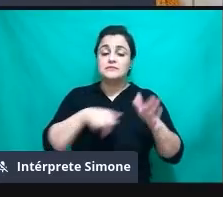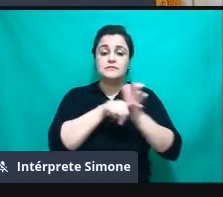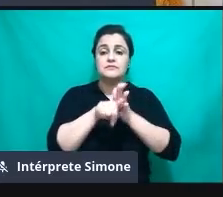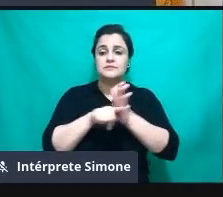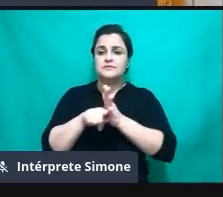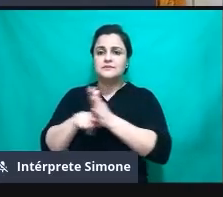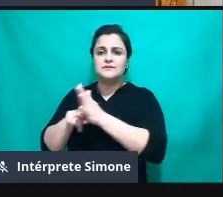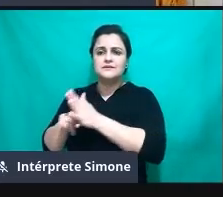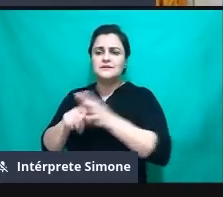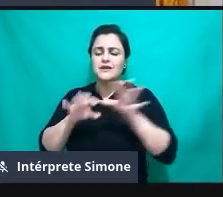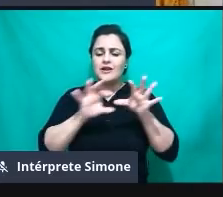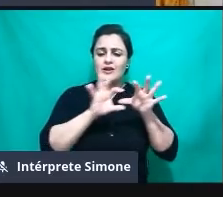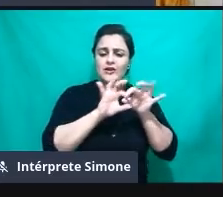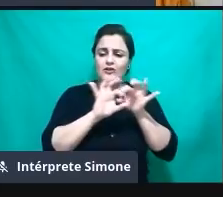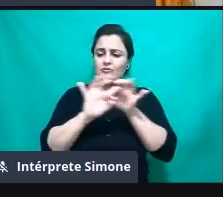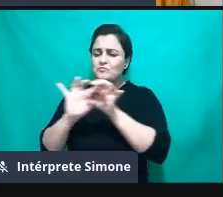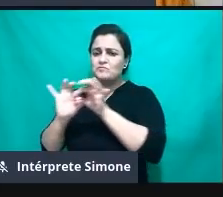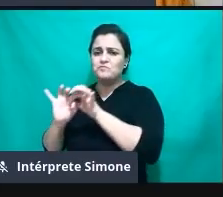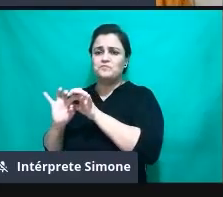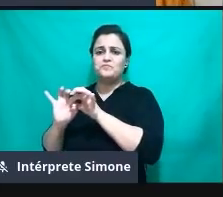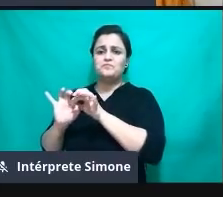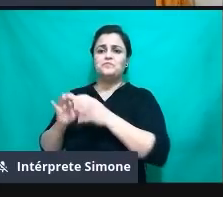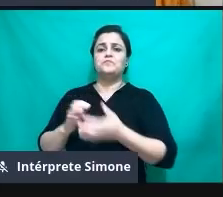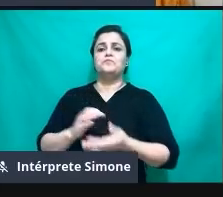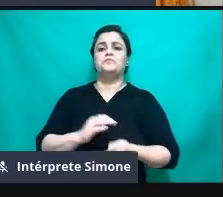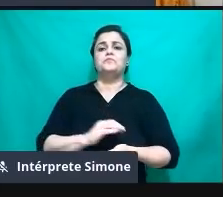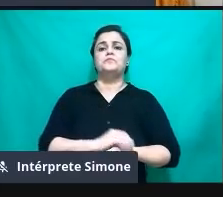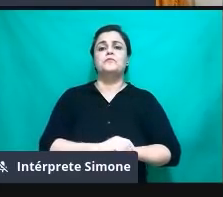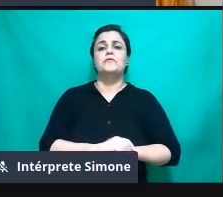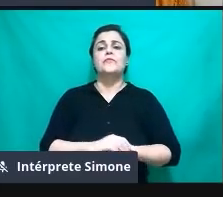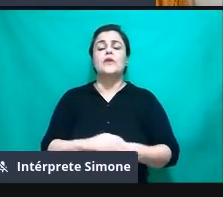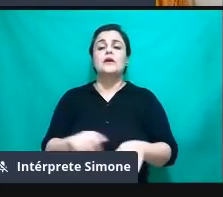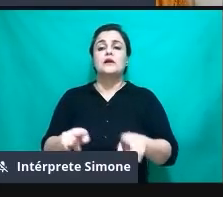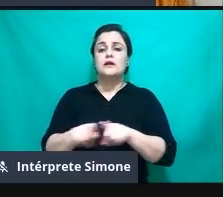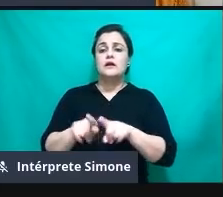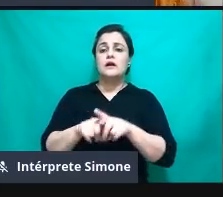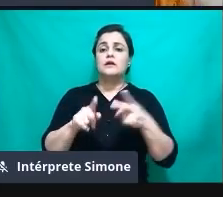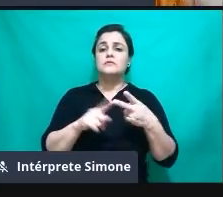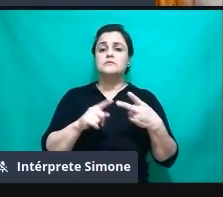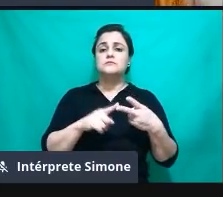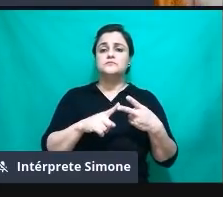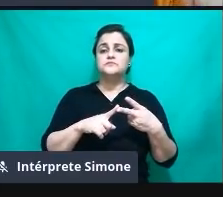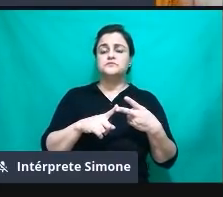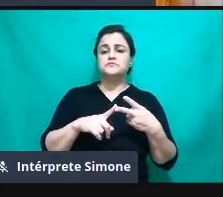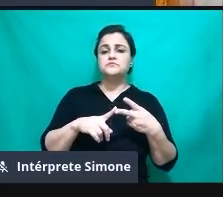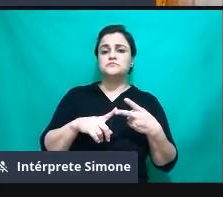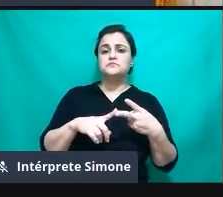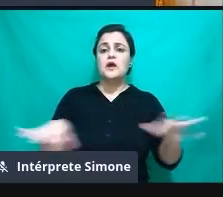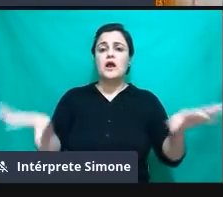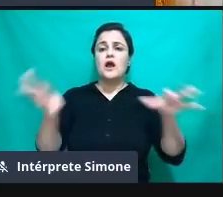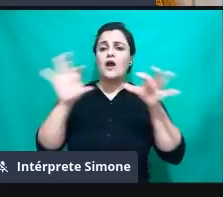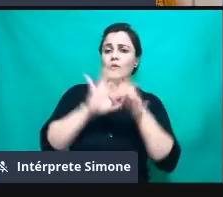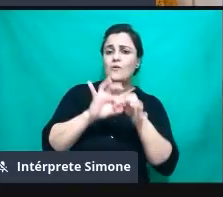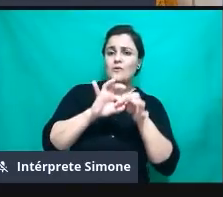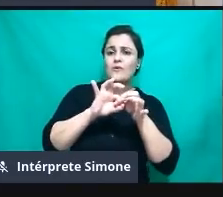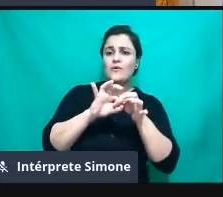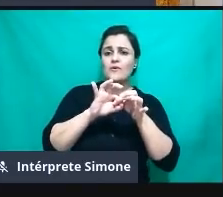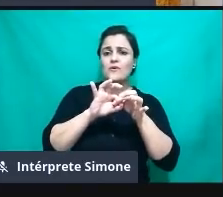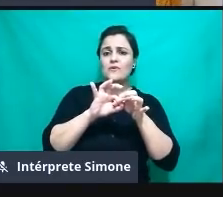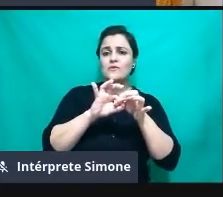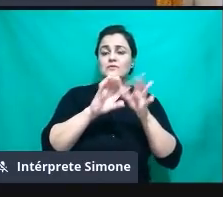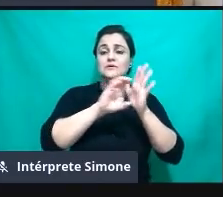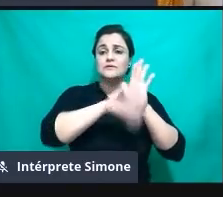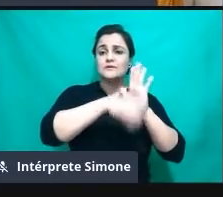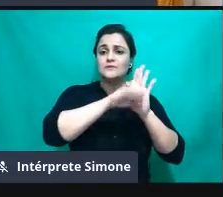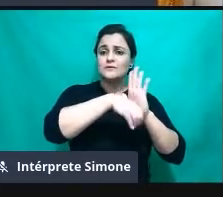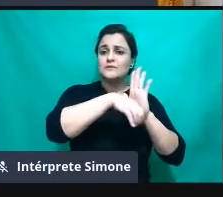né? E aí nós temos aí a conexão, né, entre os conceitos conceitos. O que seriam essas conexões entre conceitos?